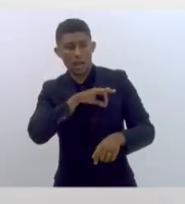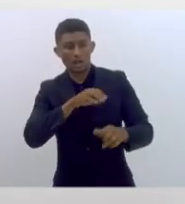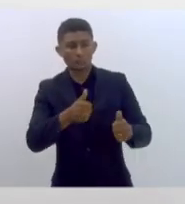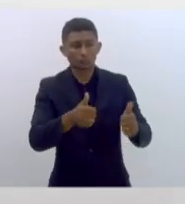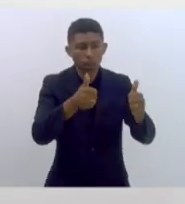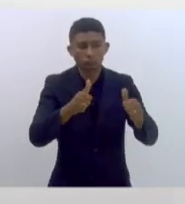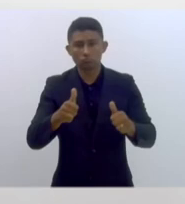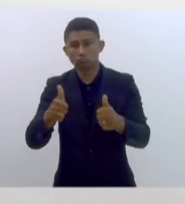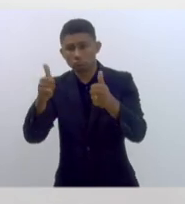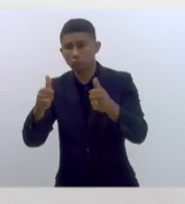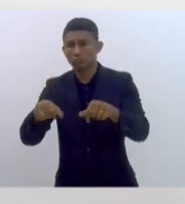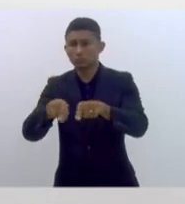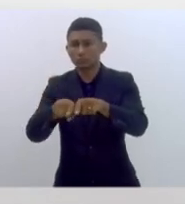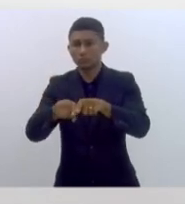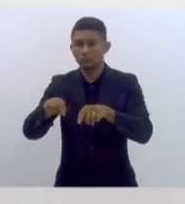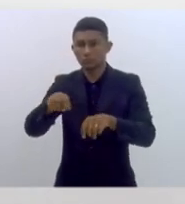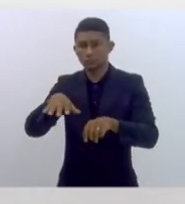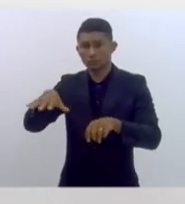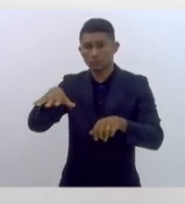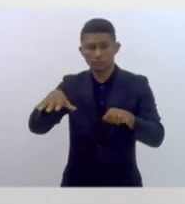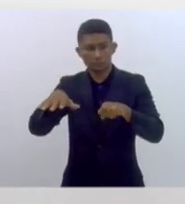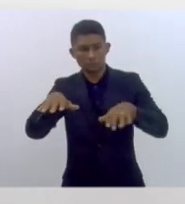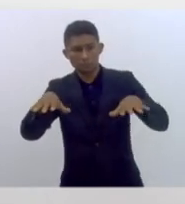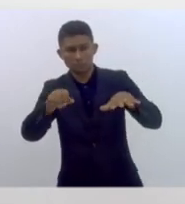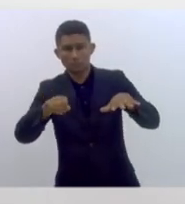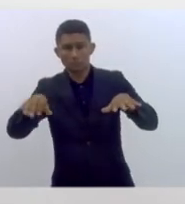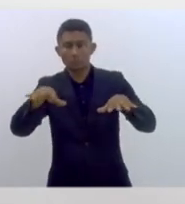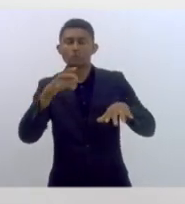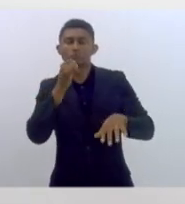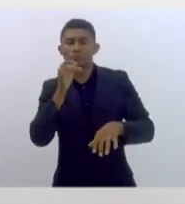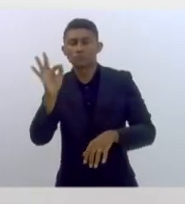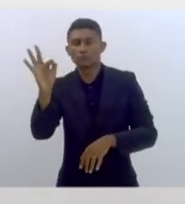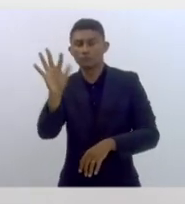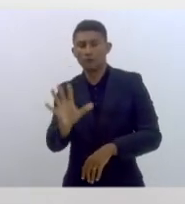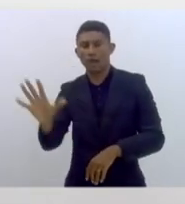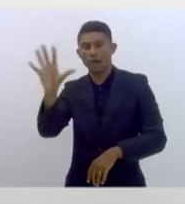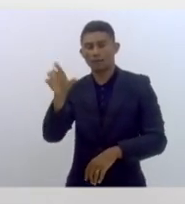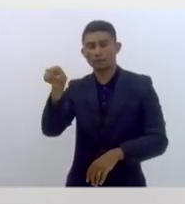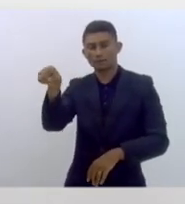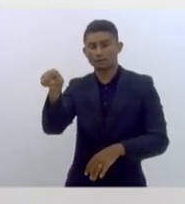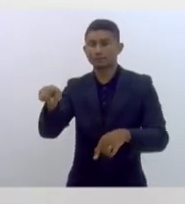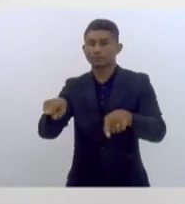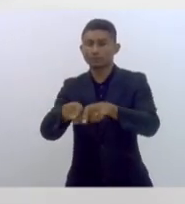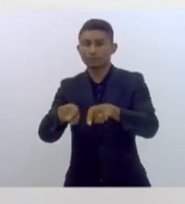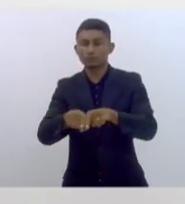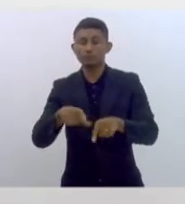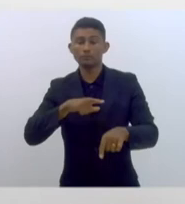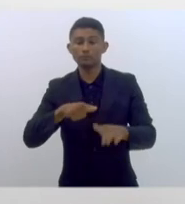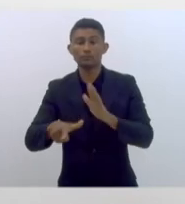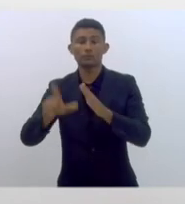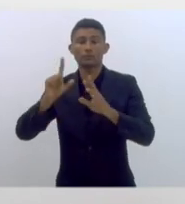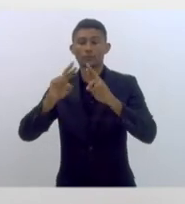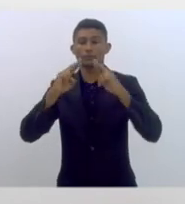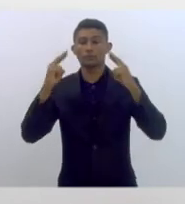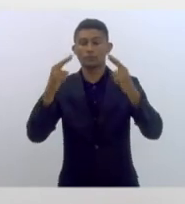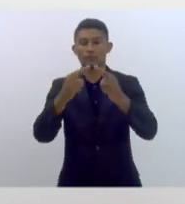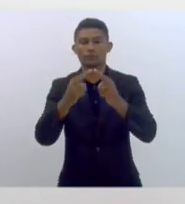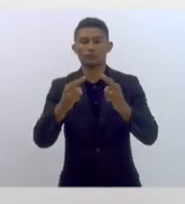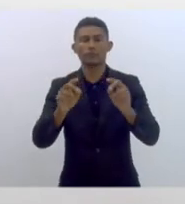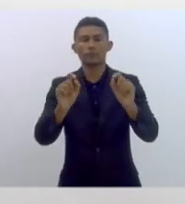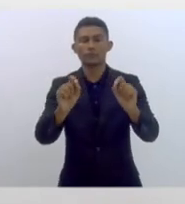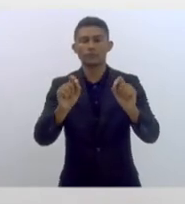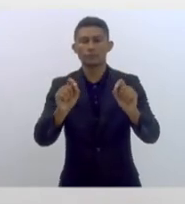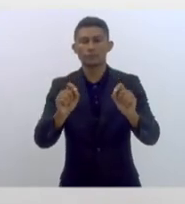outros categorias tiveram? Cito aqui a Fazenda e cito também a audiência pública que teve com relação